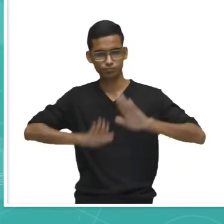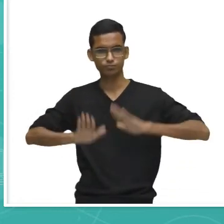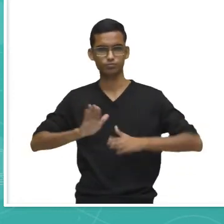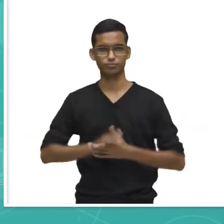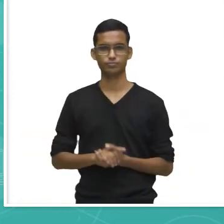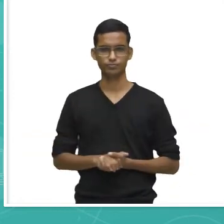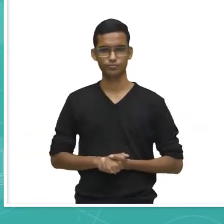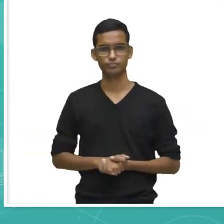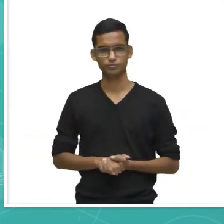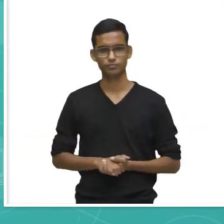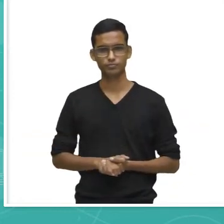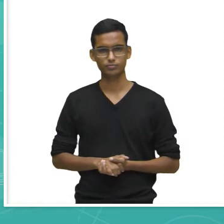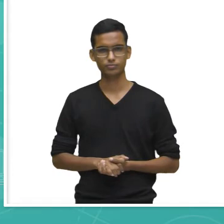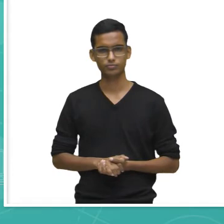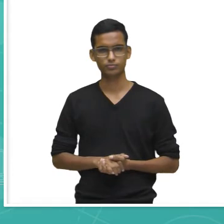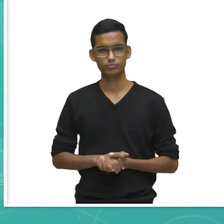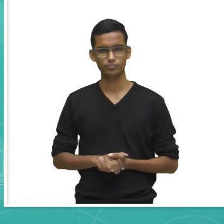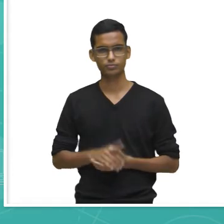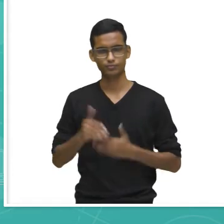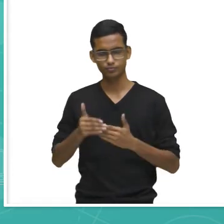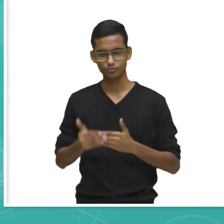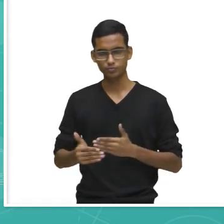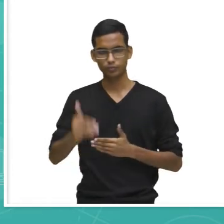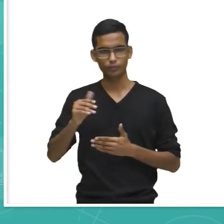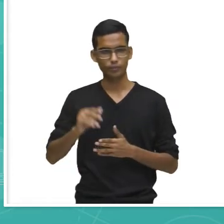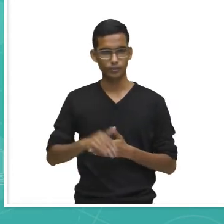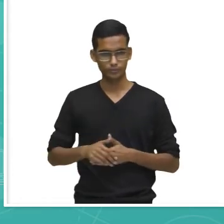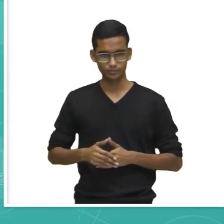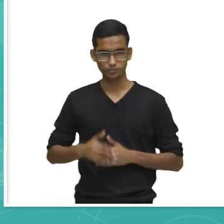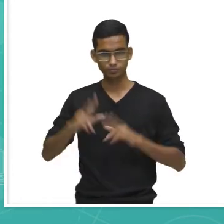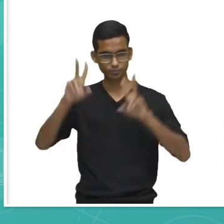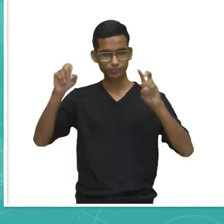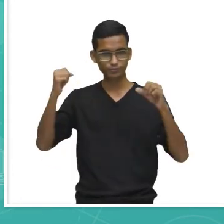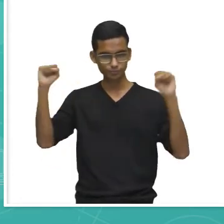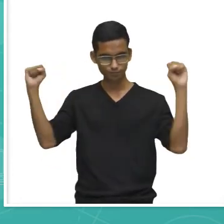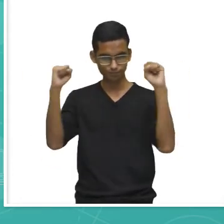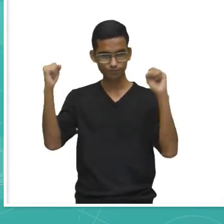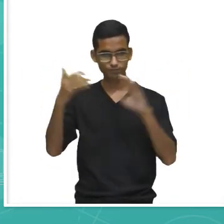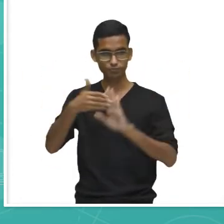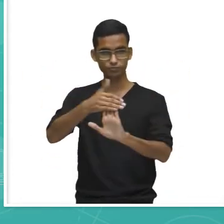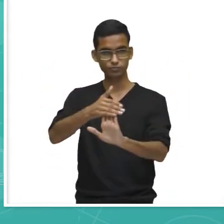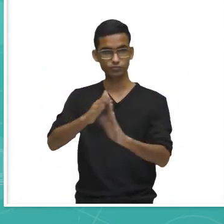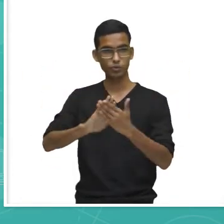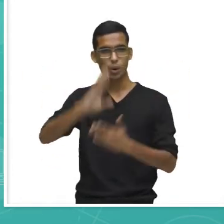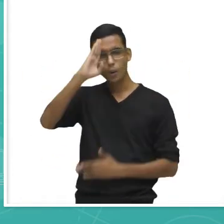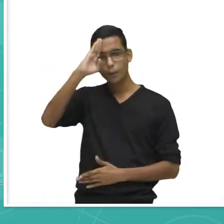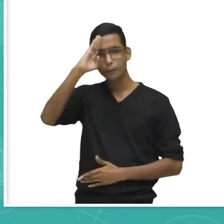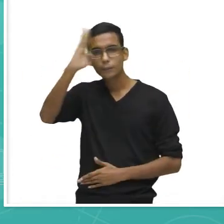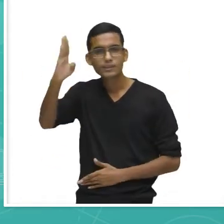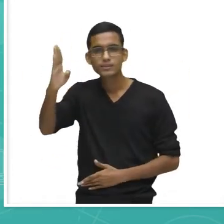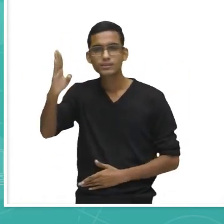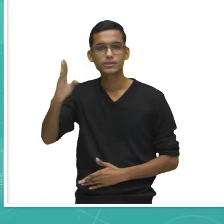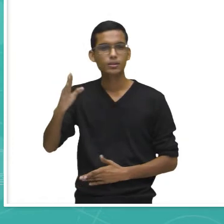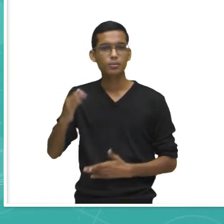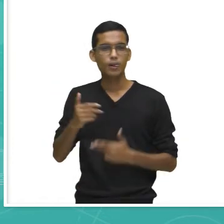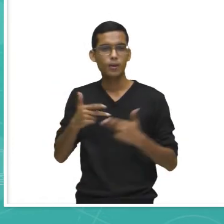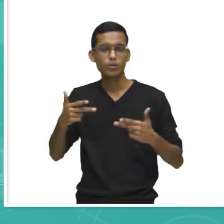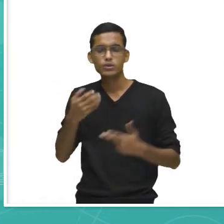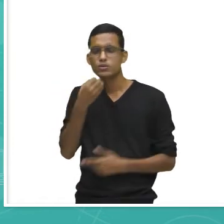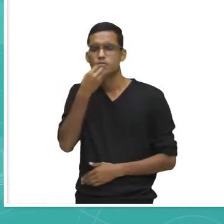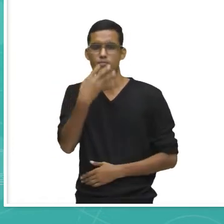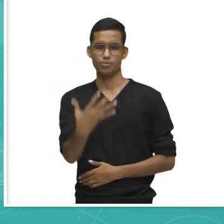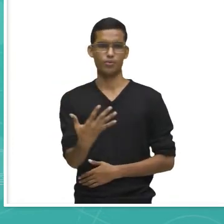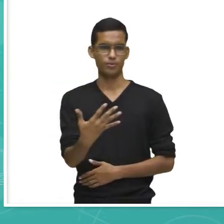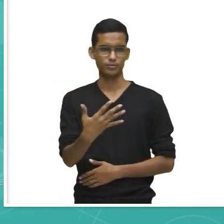pouco mais sobre a ginástica laboral, eu quero apresentar para vocês os principais benefícios para os praticantes da